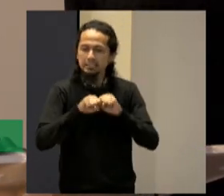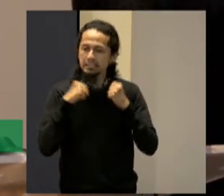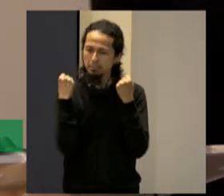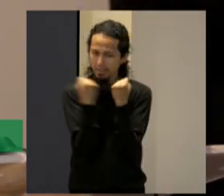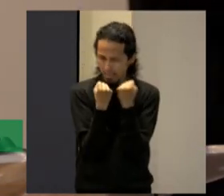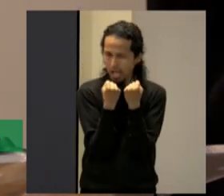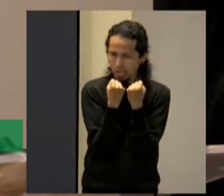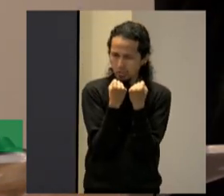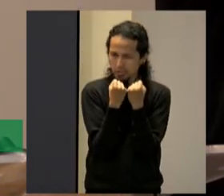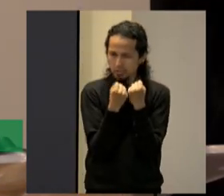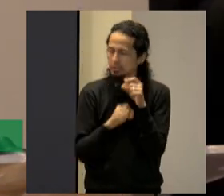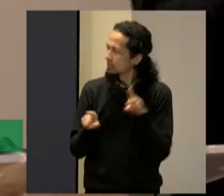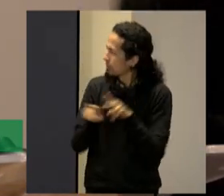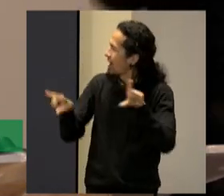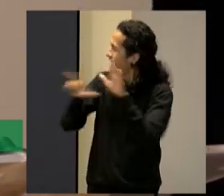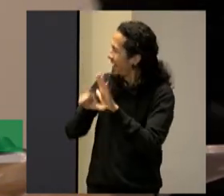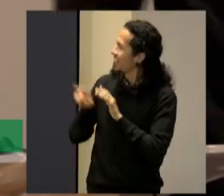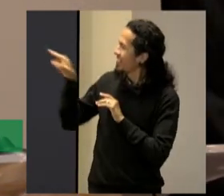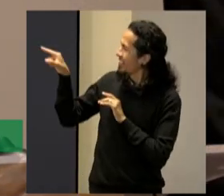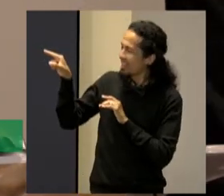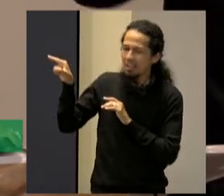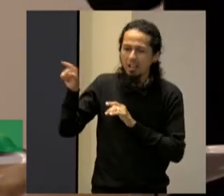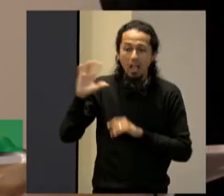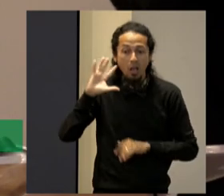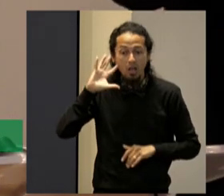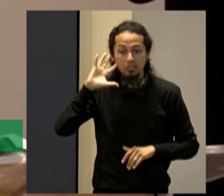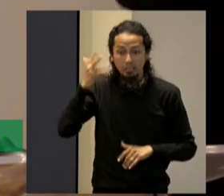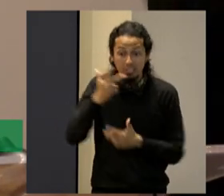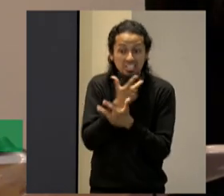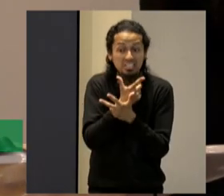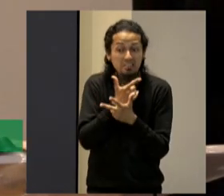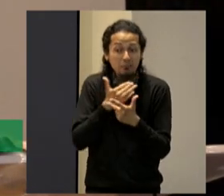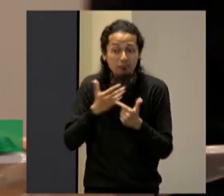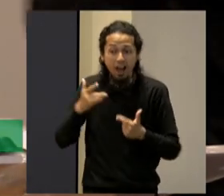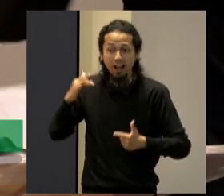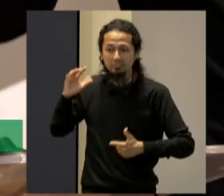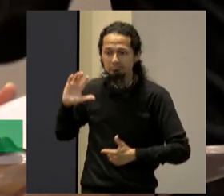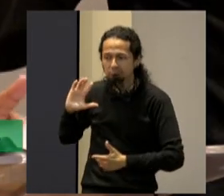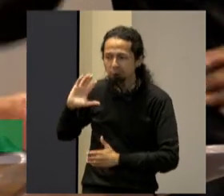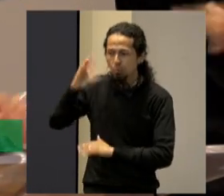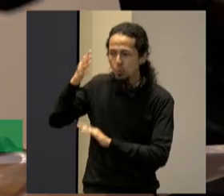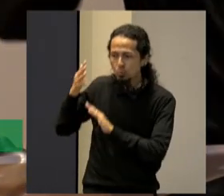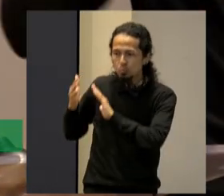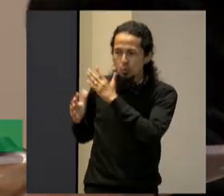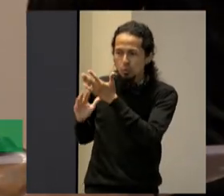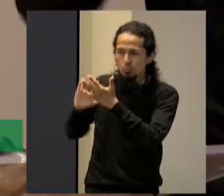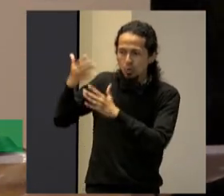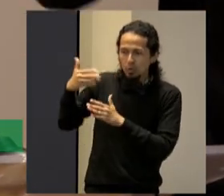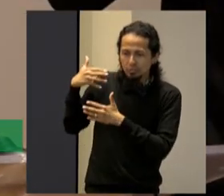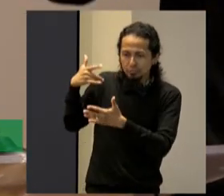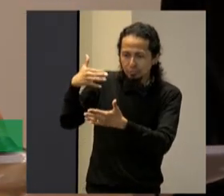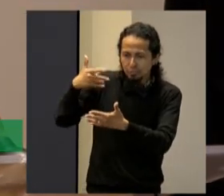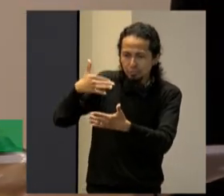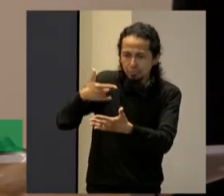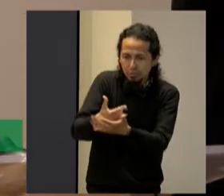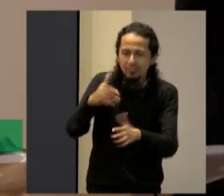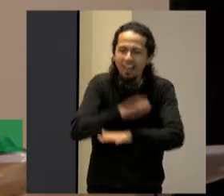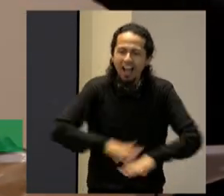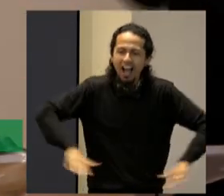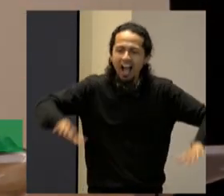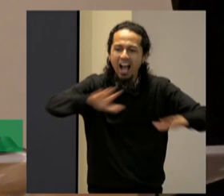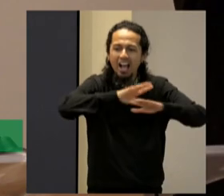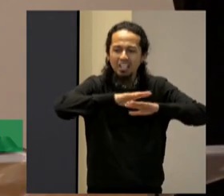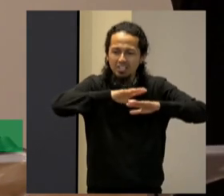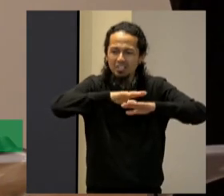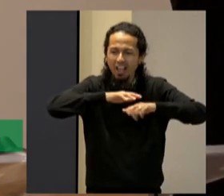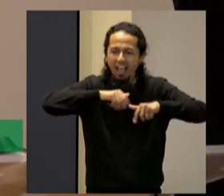4.446, elas resultam de muitas confluências históricas no campo das relações étnico-raciais do município de